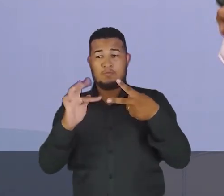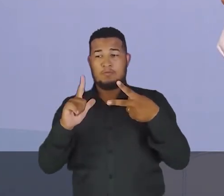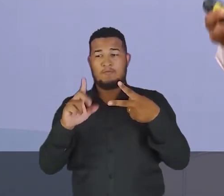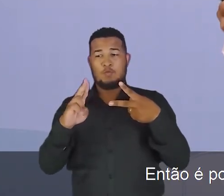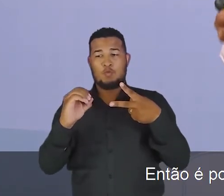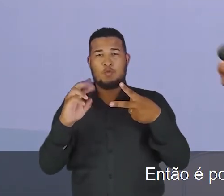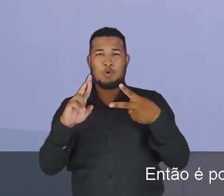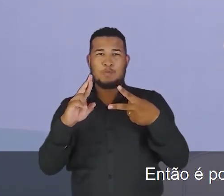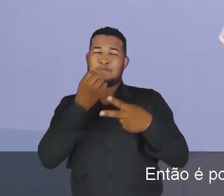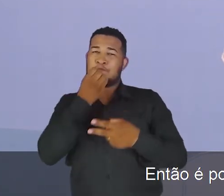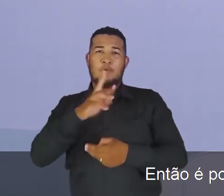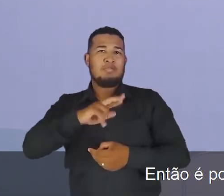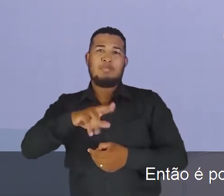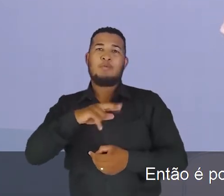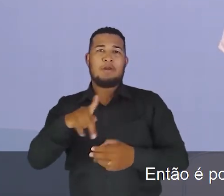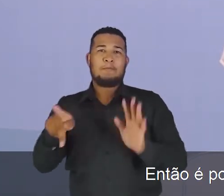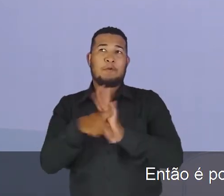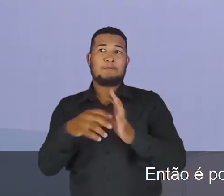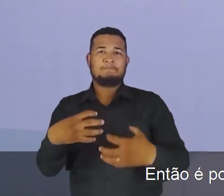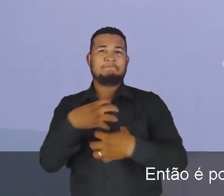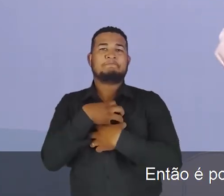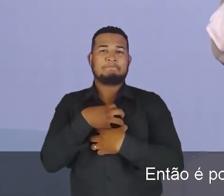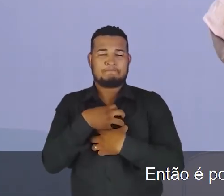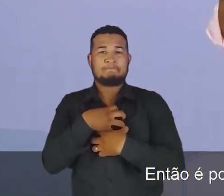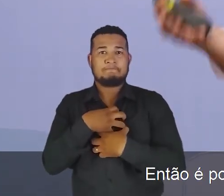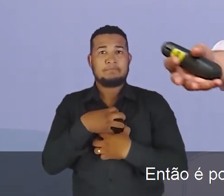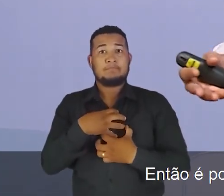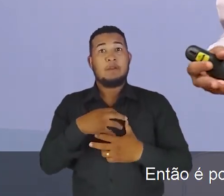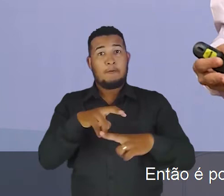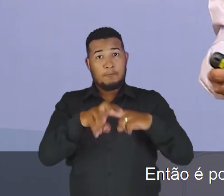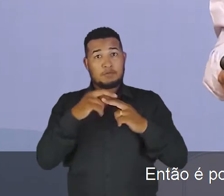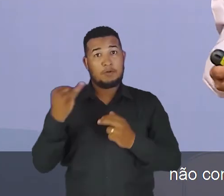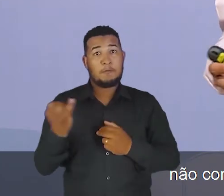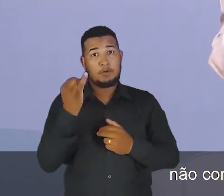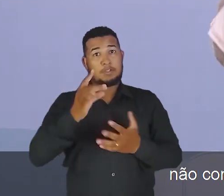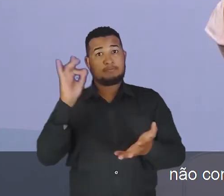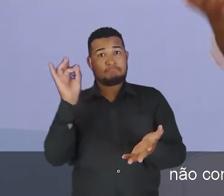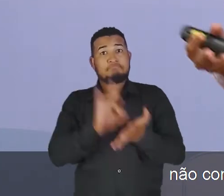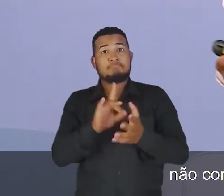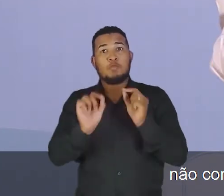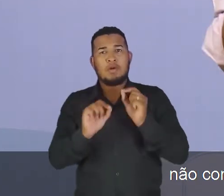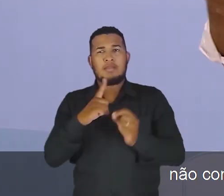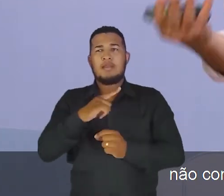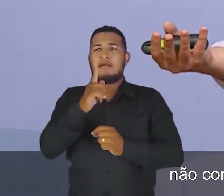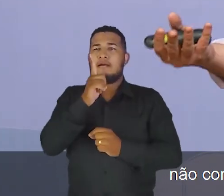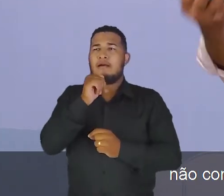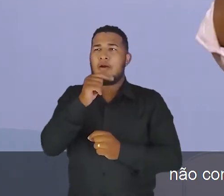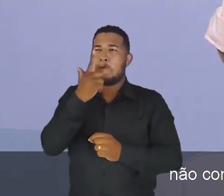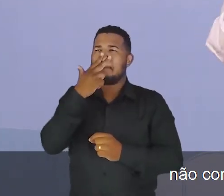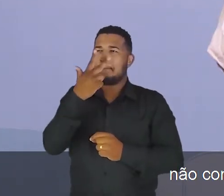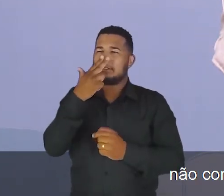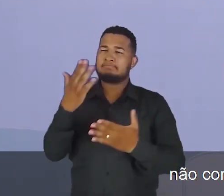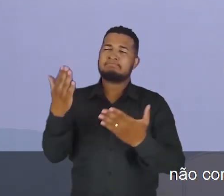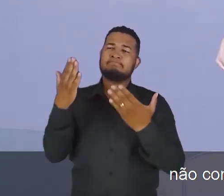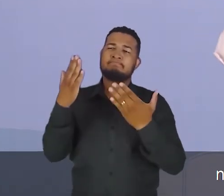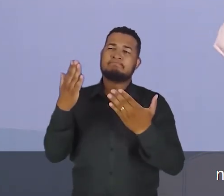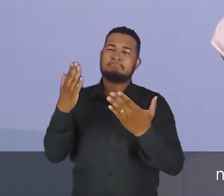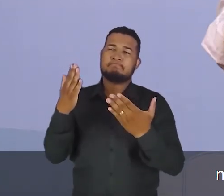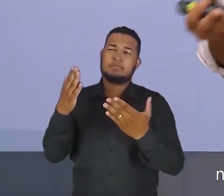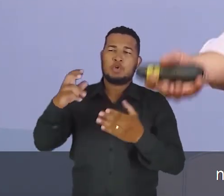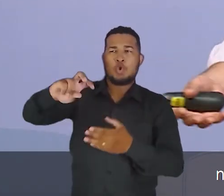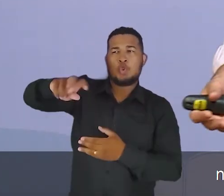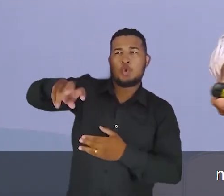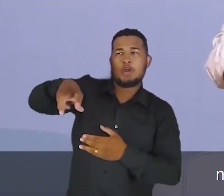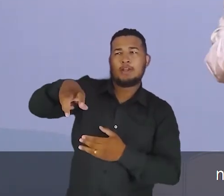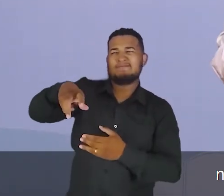saúde, beleza? Então, por isso que é importante você consumir uma água, né? Não consumir uma água de origem duvidosa, como, por exemplo, na água